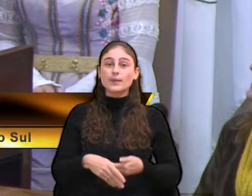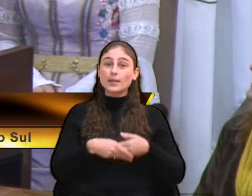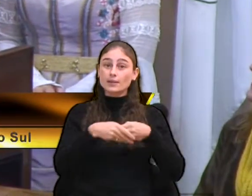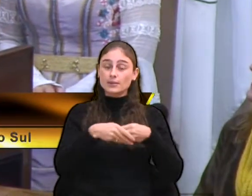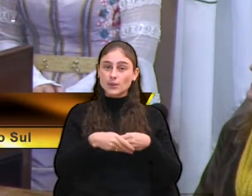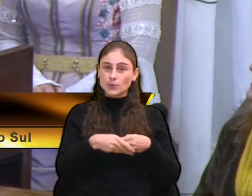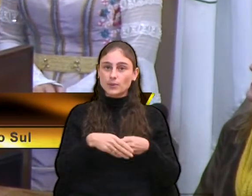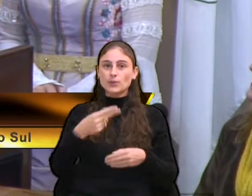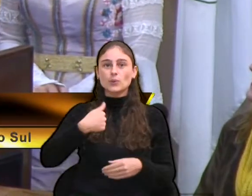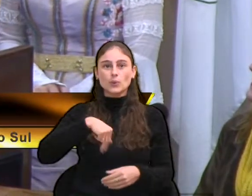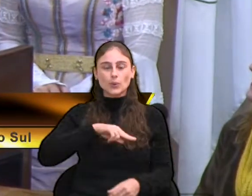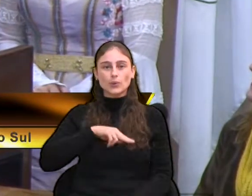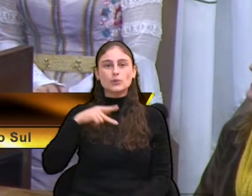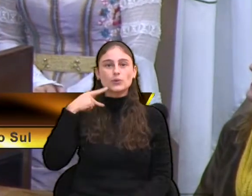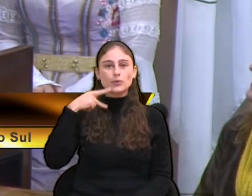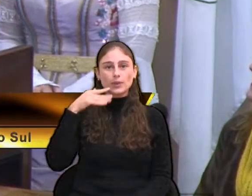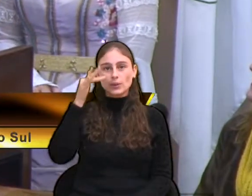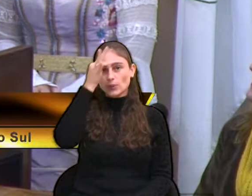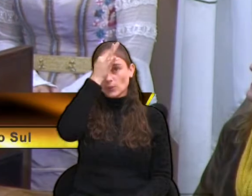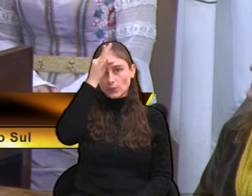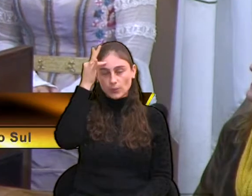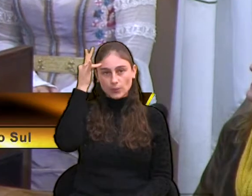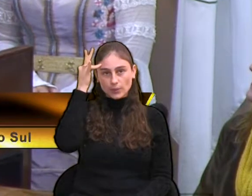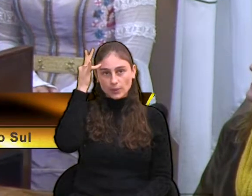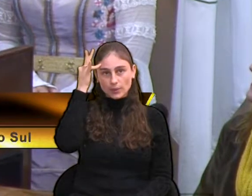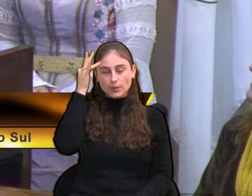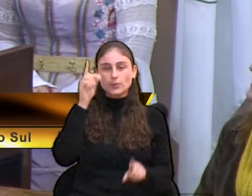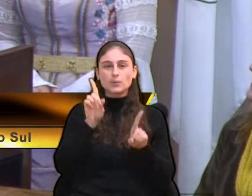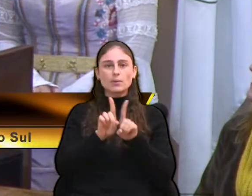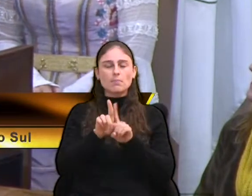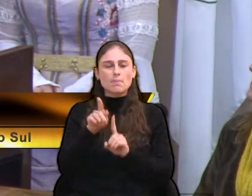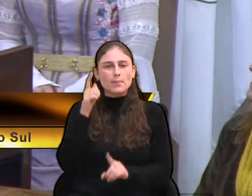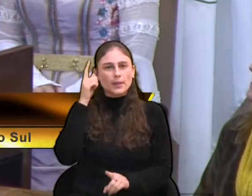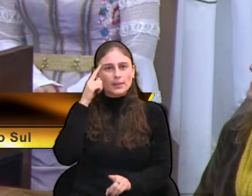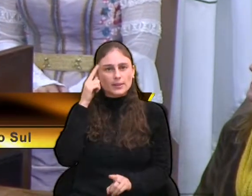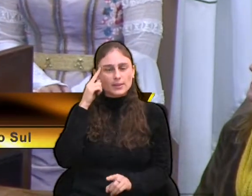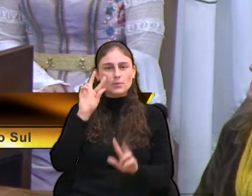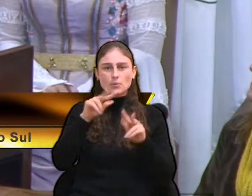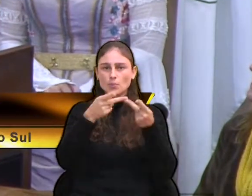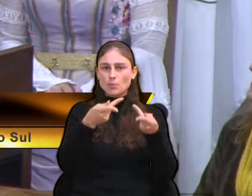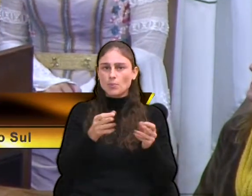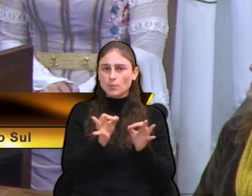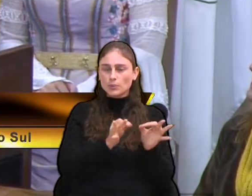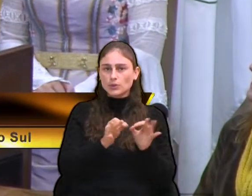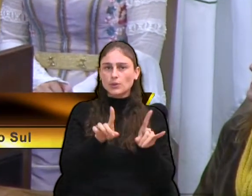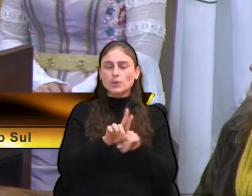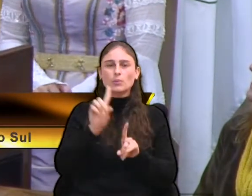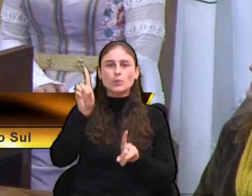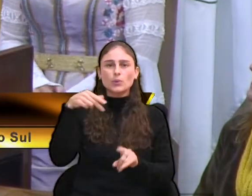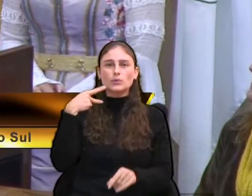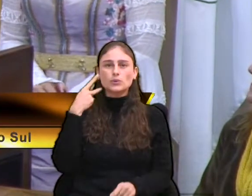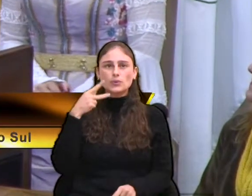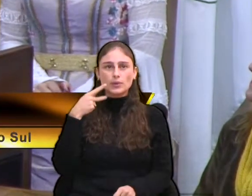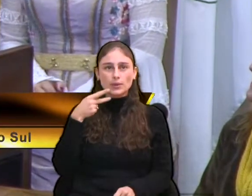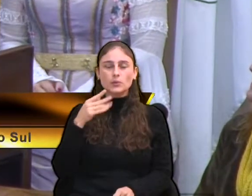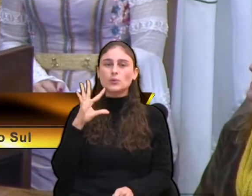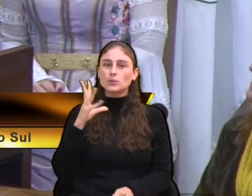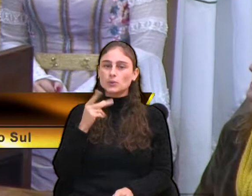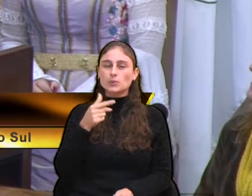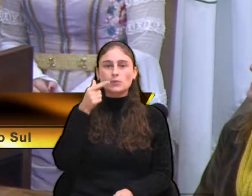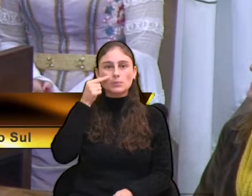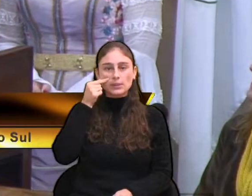Saudando o nosso vereador Toigo, mentor desse projeto, saúdo a todos os demais vereadores e a todos aqui